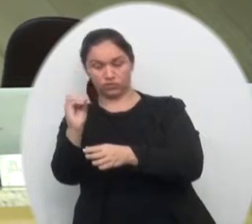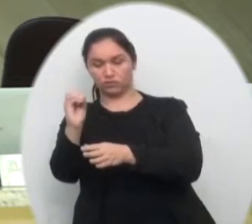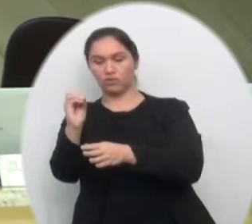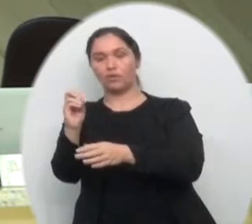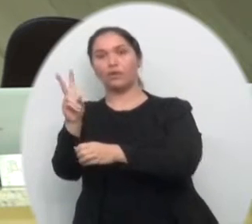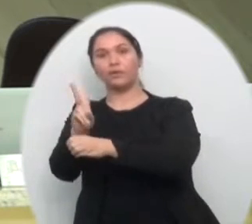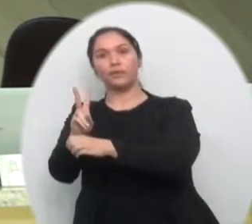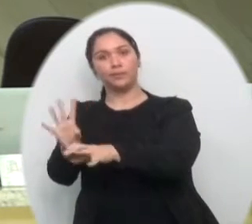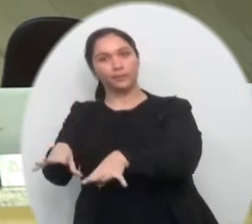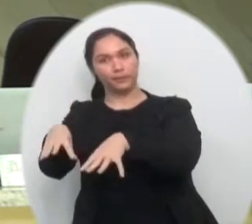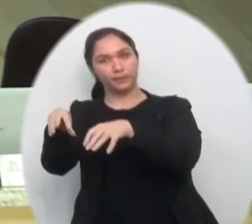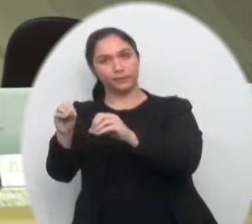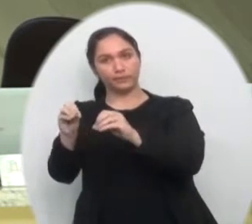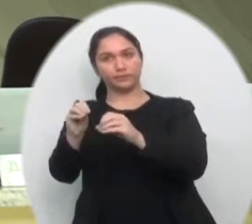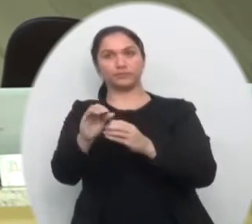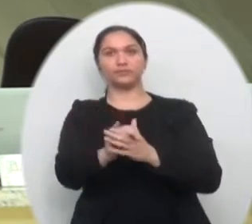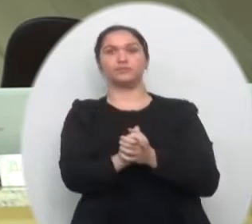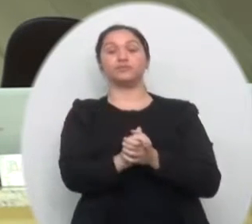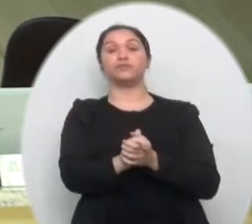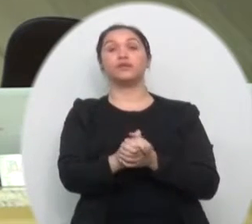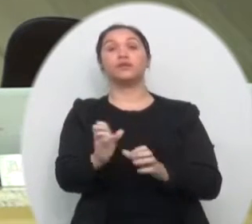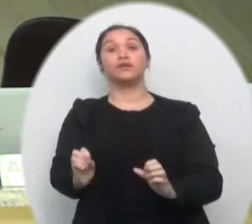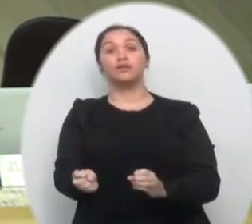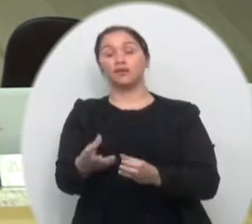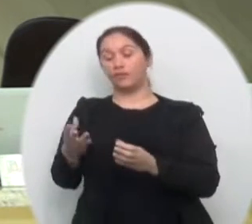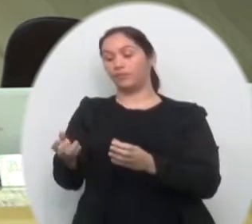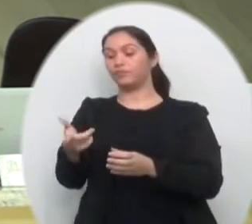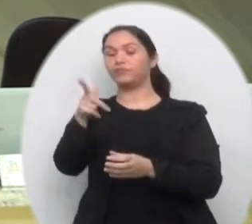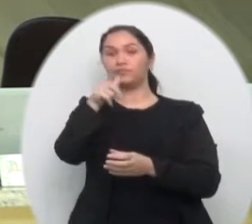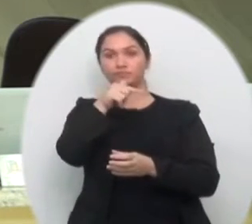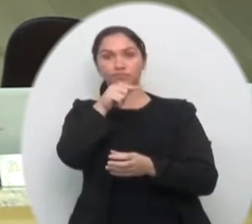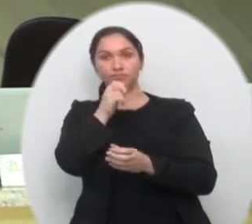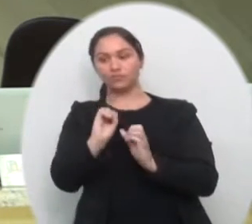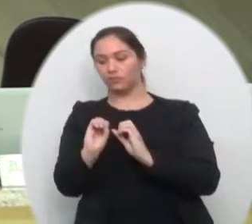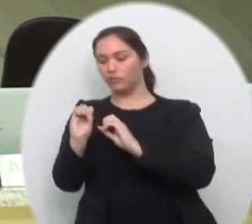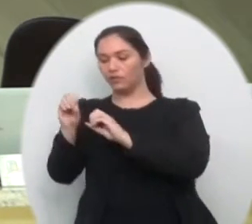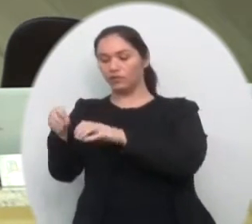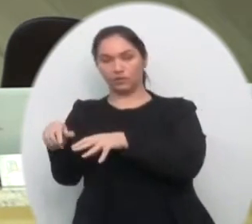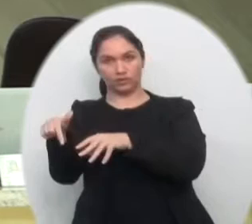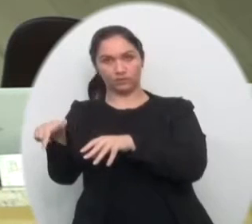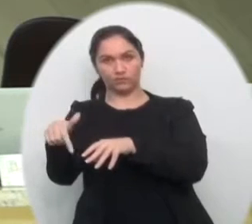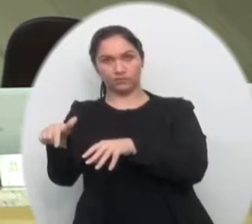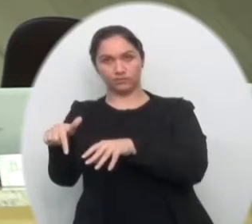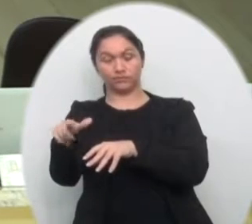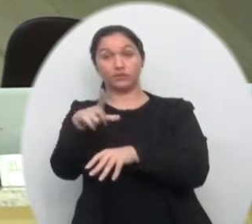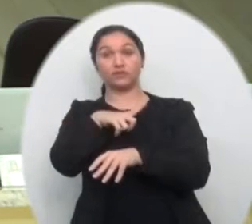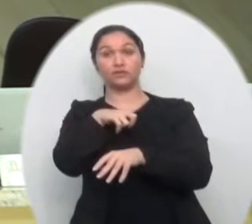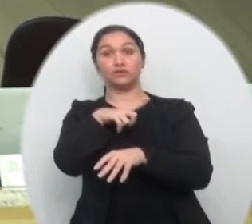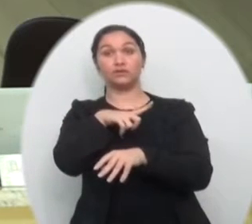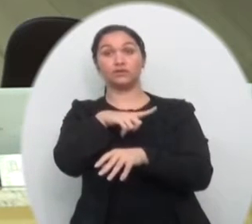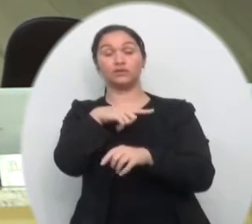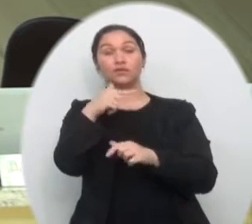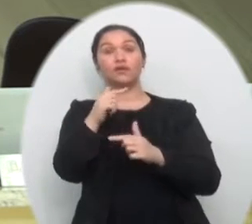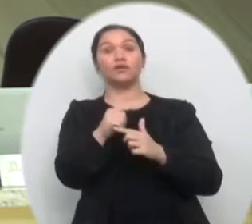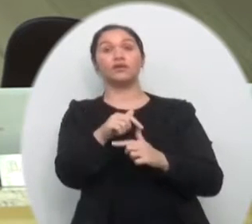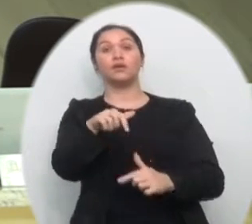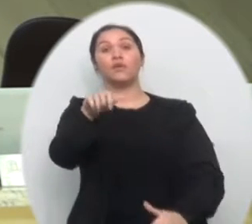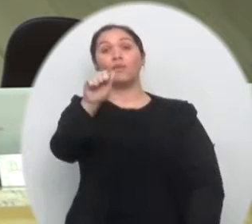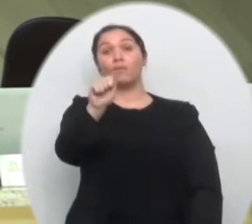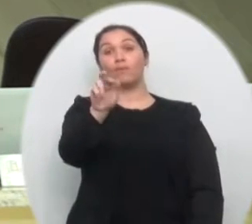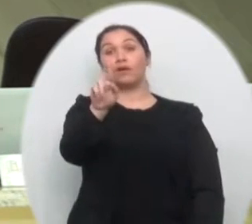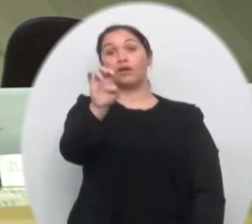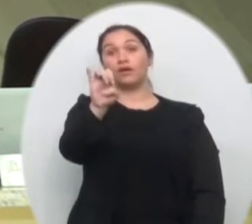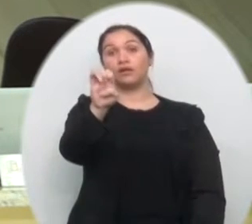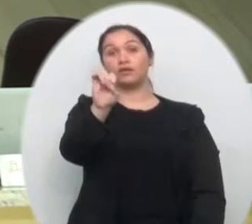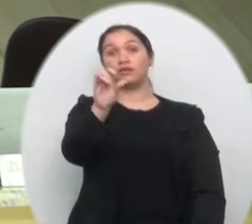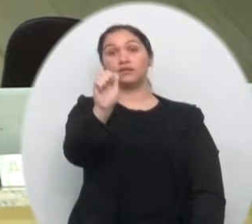vocês podem ver, cria essa espuma. Esse equipamento aqui, ó, se chama aleirador, para movimentar a água e oxigenar a